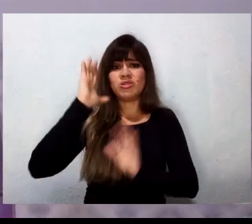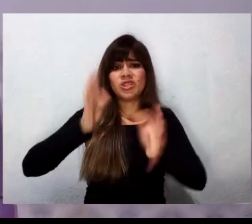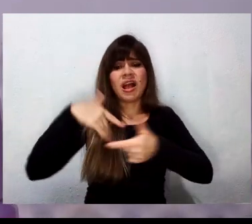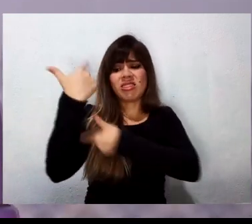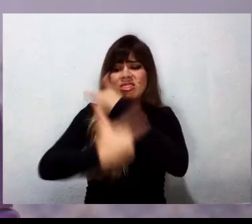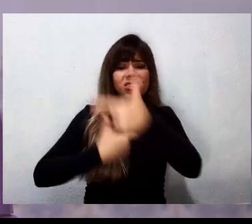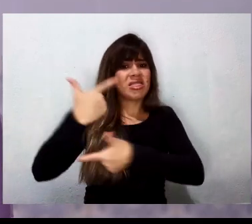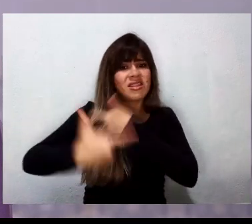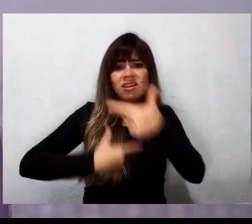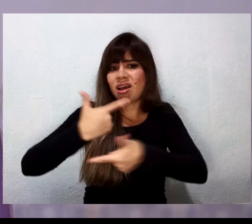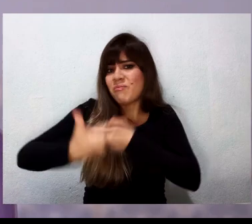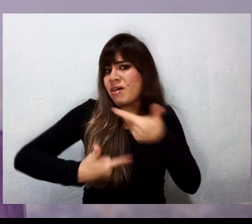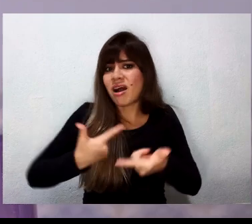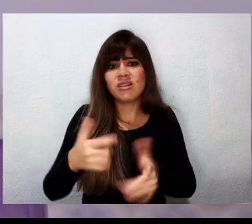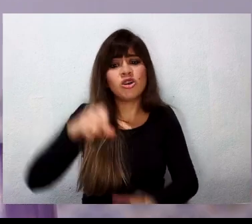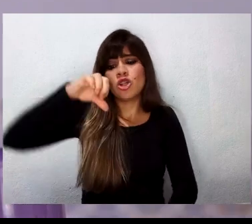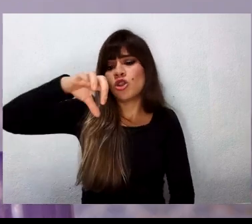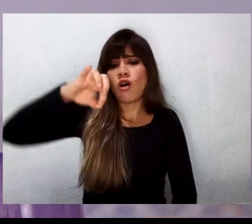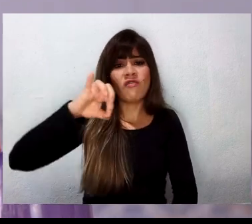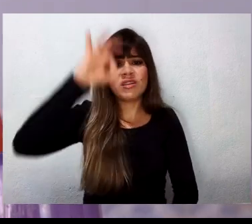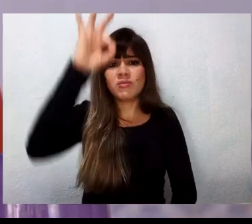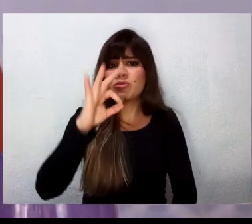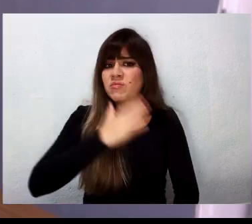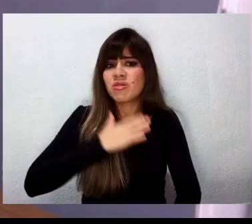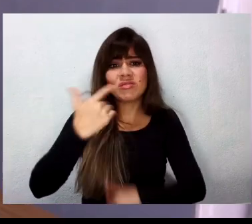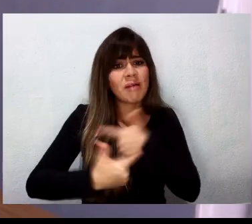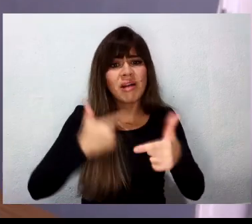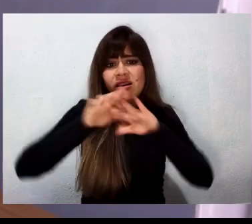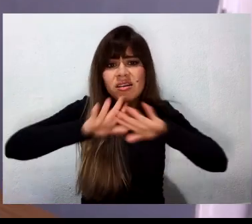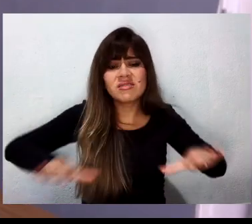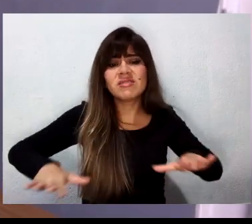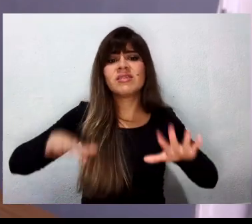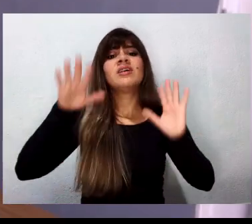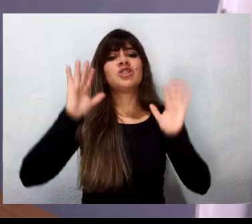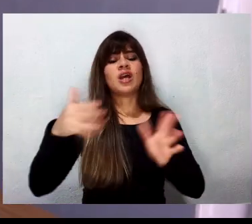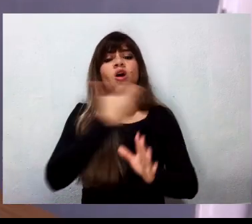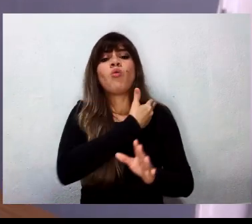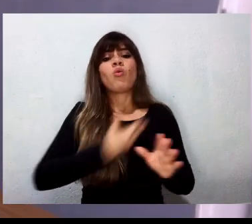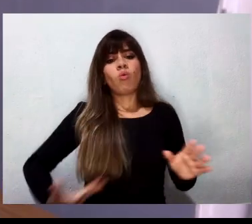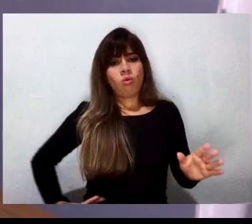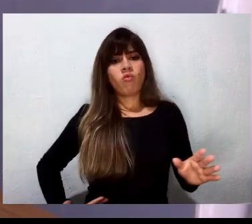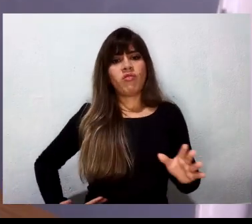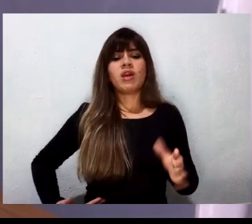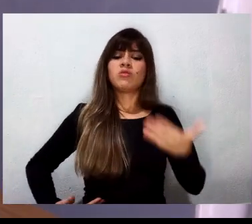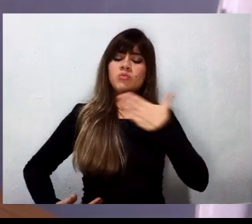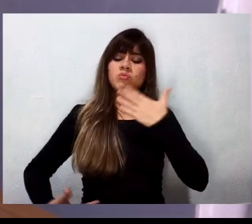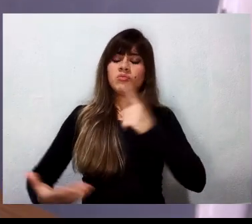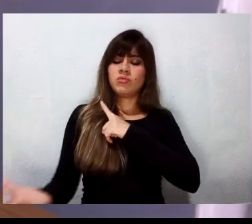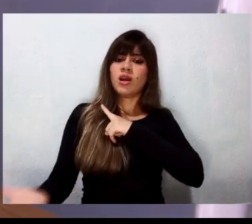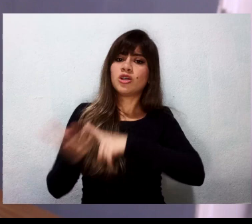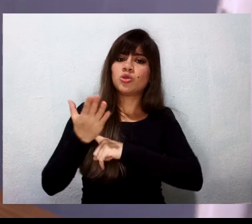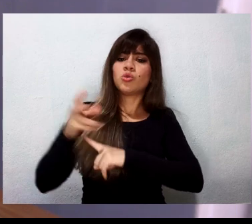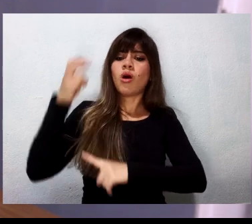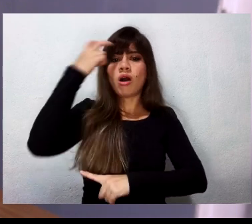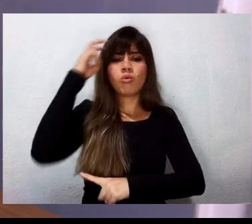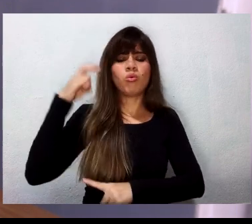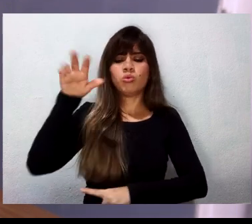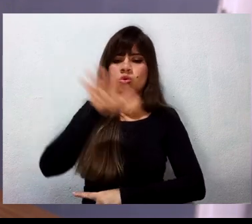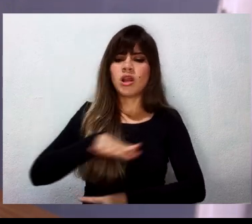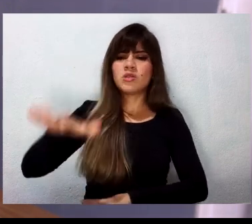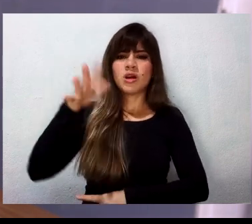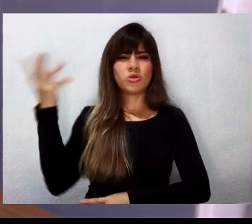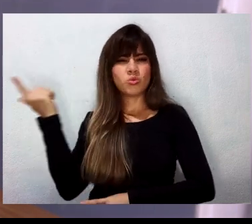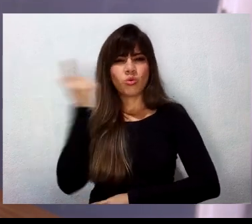muita sorte também. Peguei uma era do governo de esquerda, um governo que a cultura, de alguma maneira, ganhou